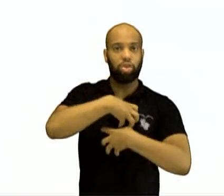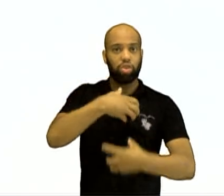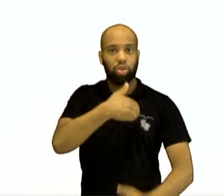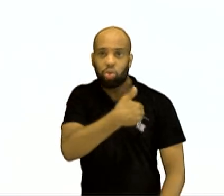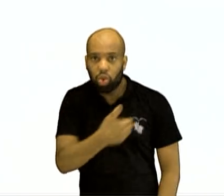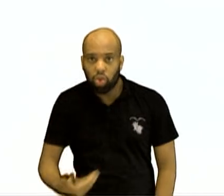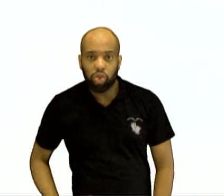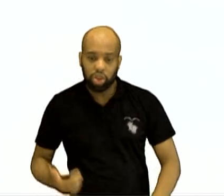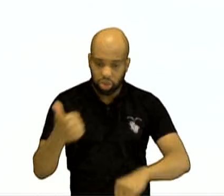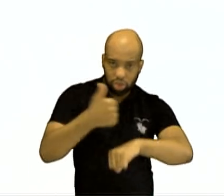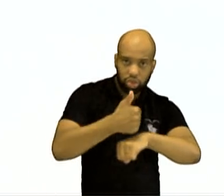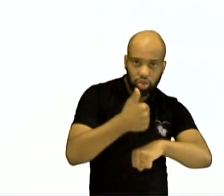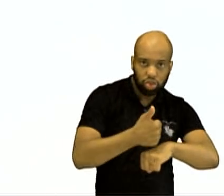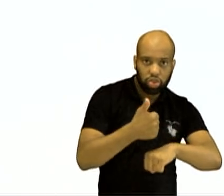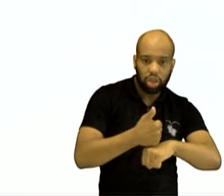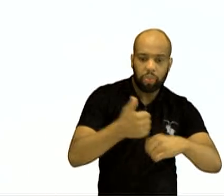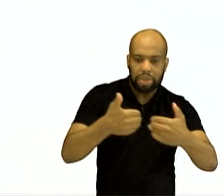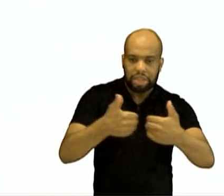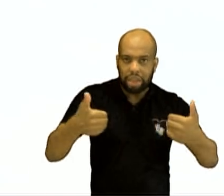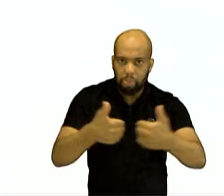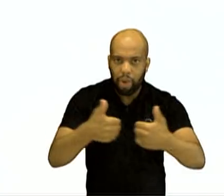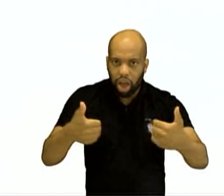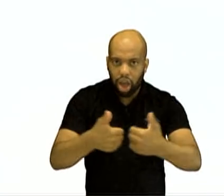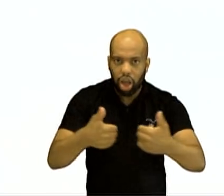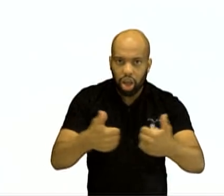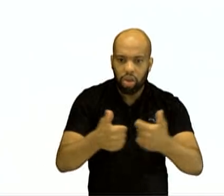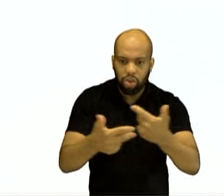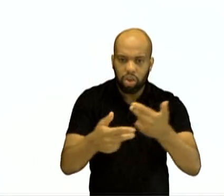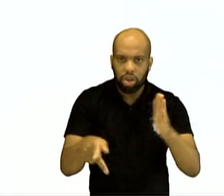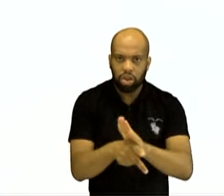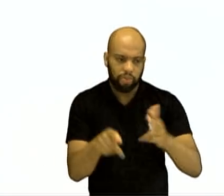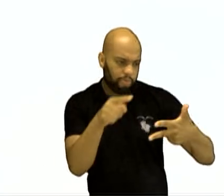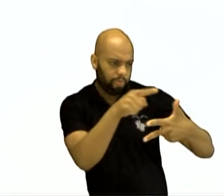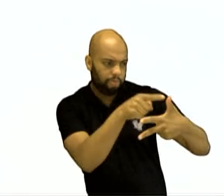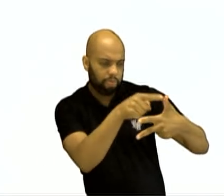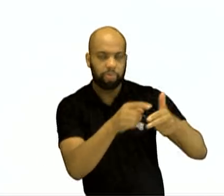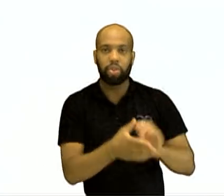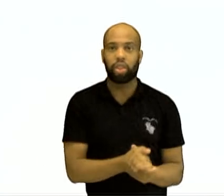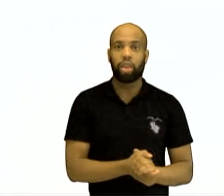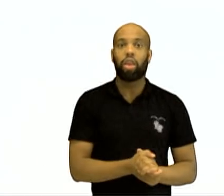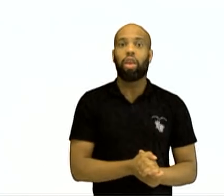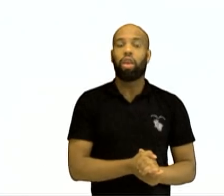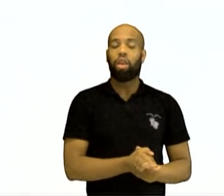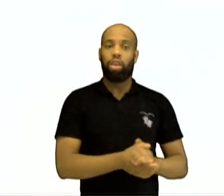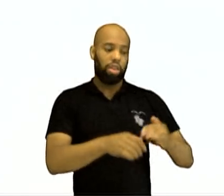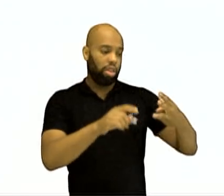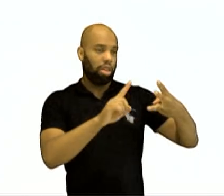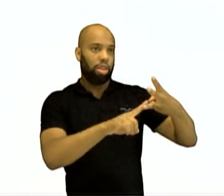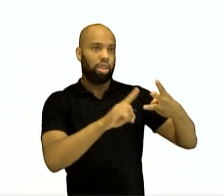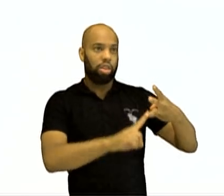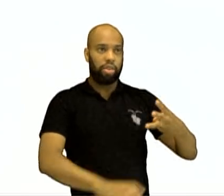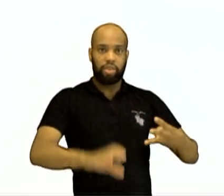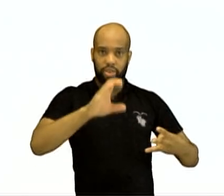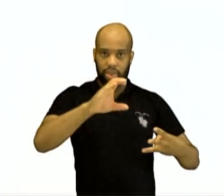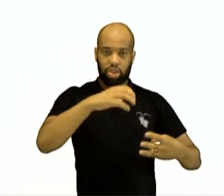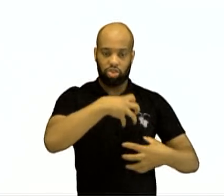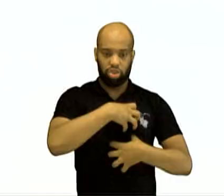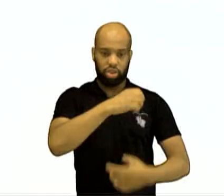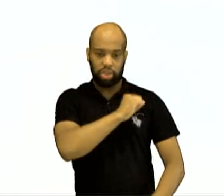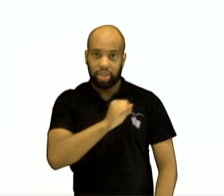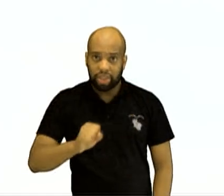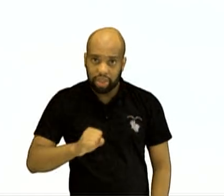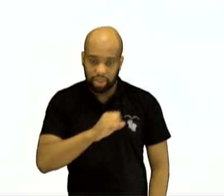governo onde chefe de Estado divide a função executiva? Ou letra C. O sistema presidencialista é o sistema político